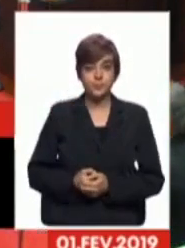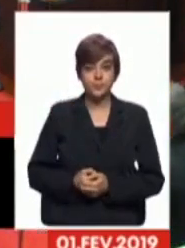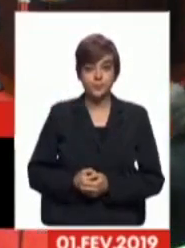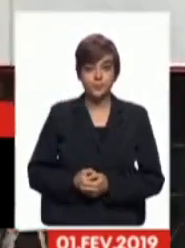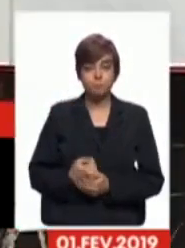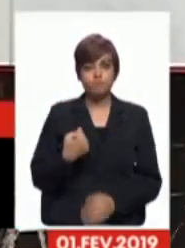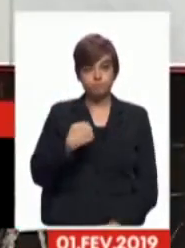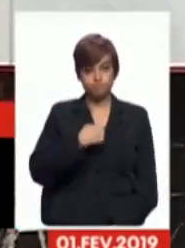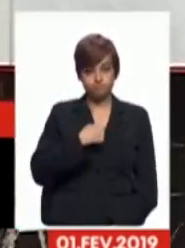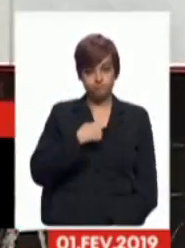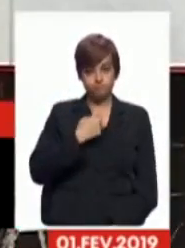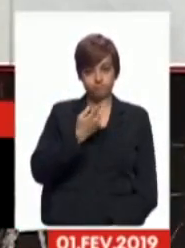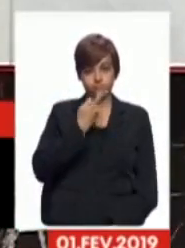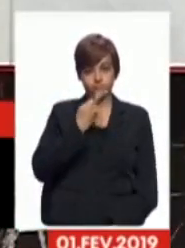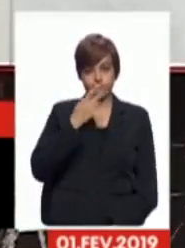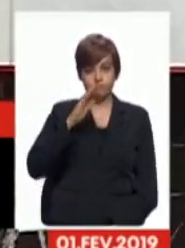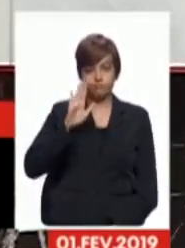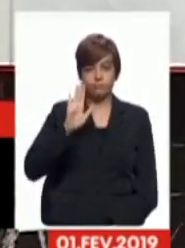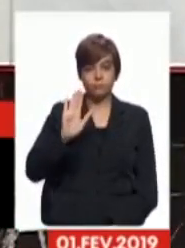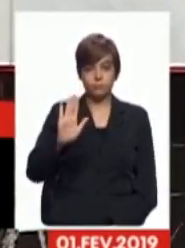Assim o prometo.